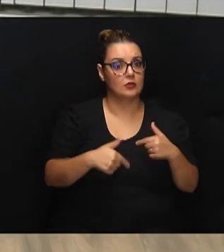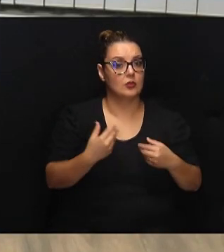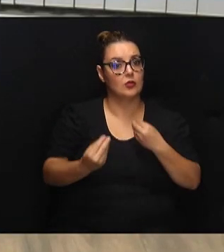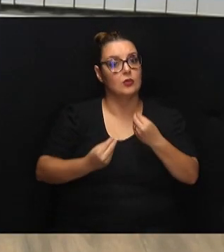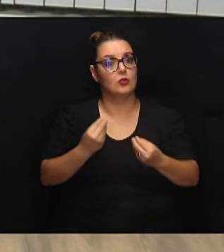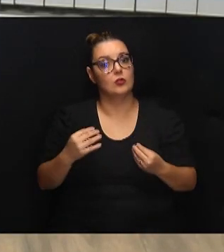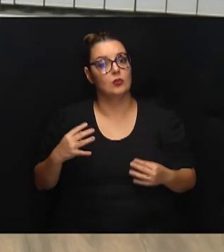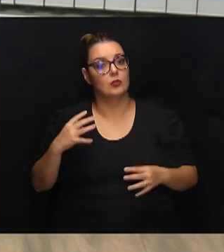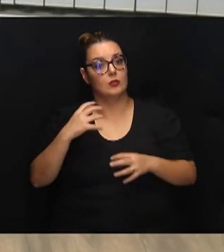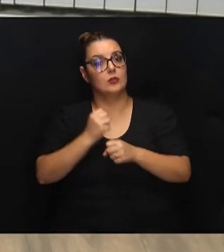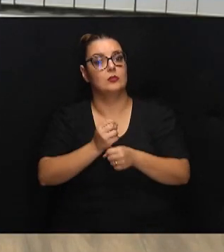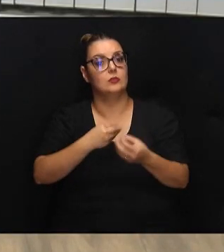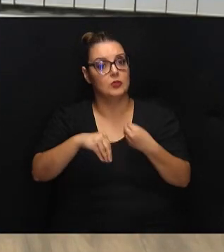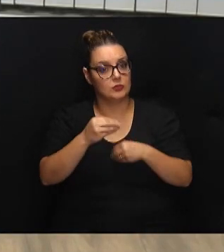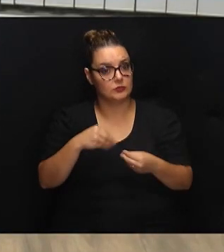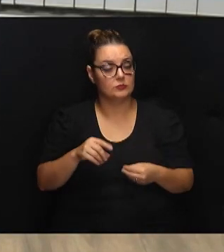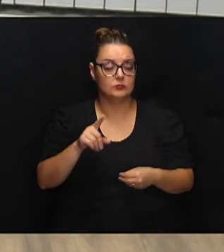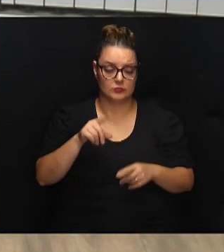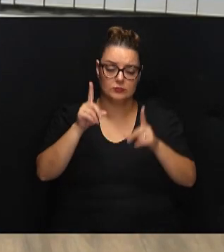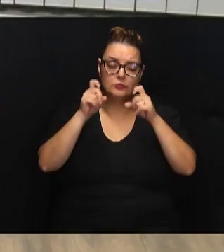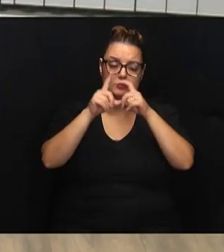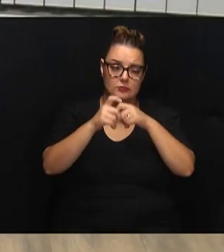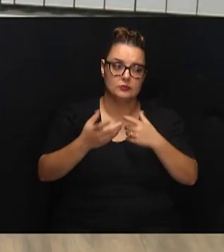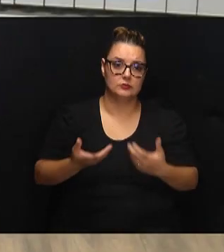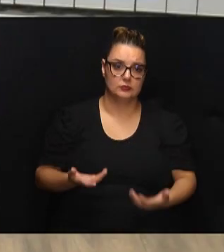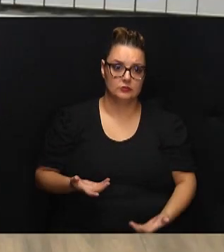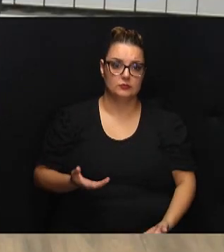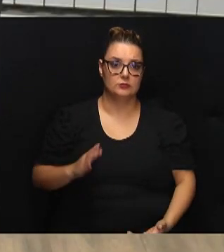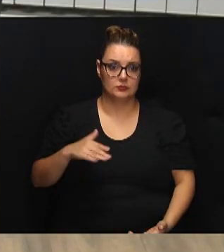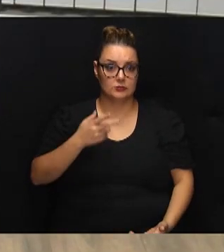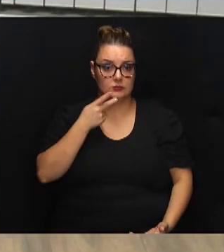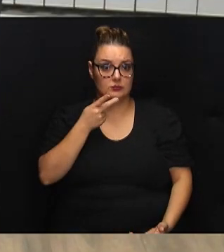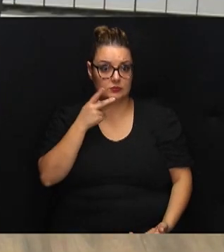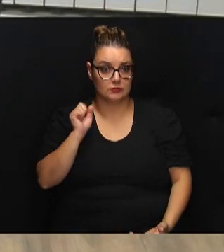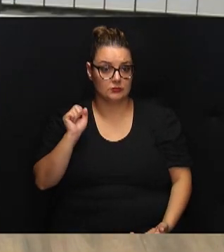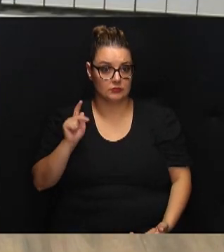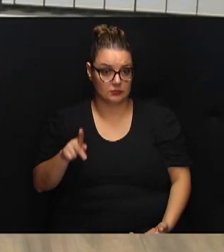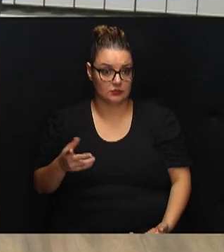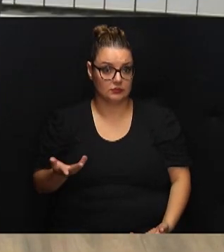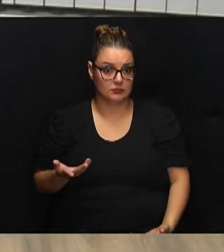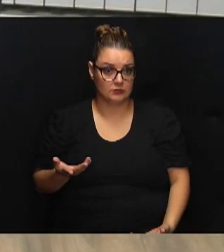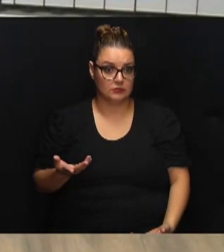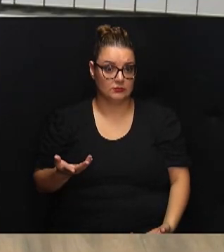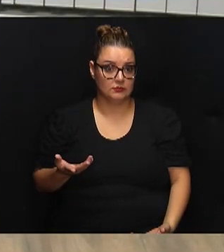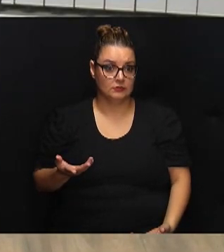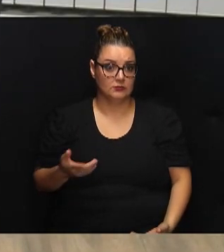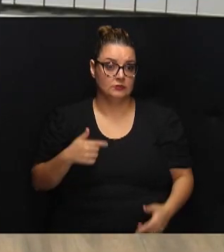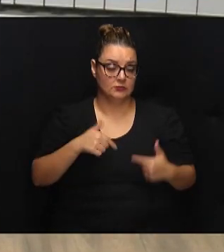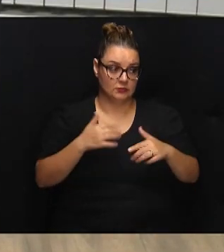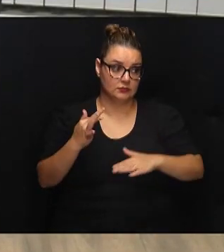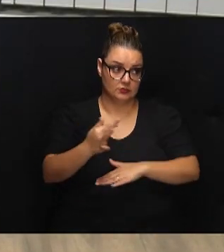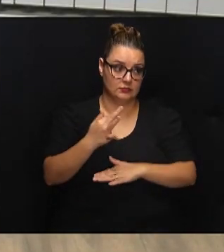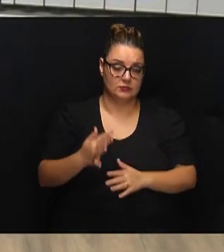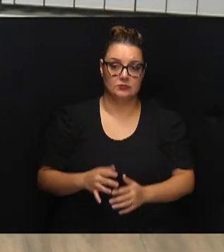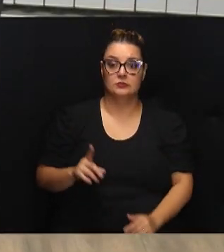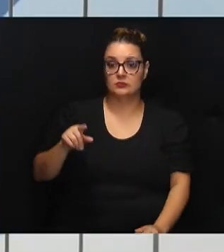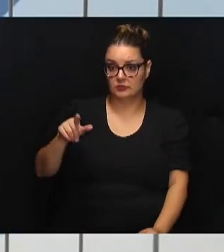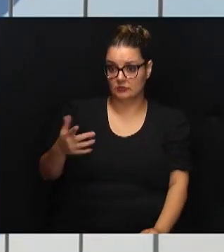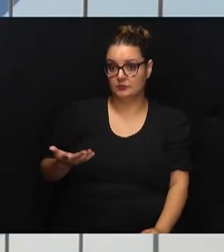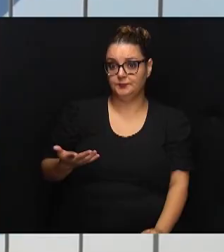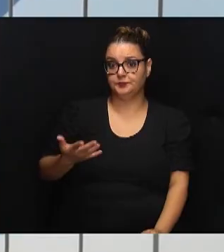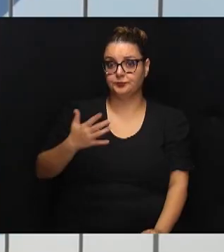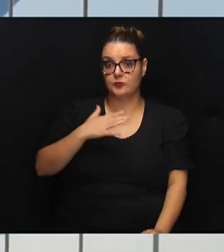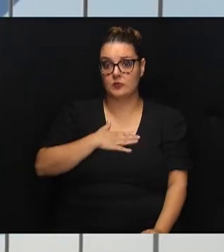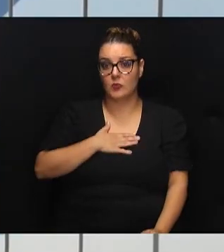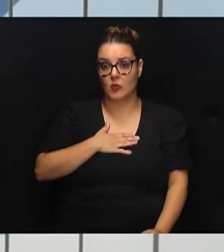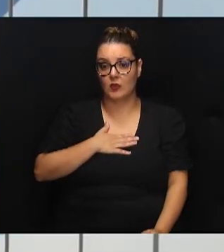fica toda essa questão? É bem delicada a situação de quando a gente se fala de aposentadoria e o trabalho informal. Isso. Para mim, eu acho que